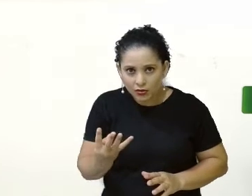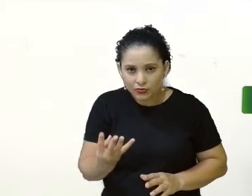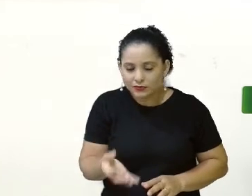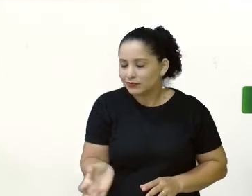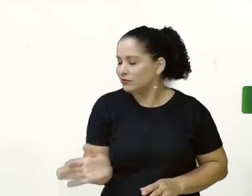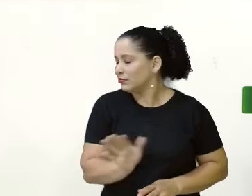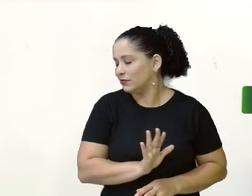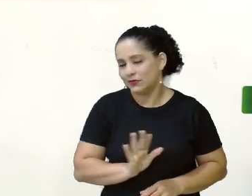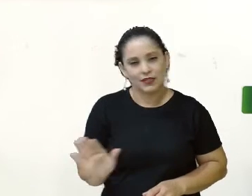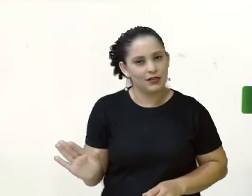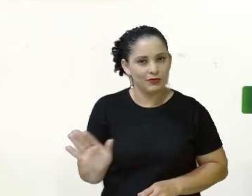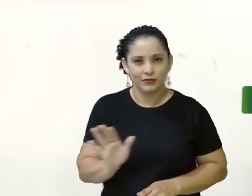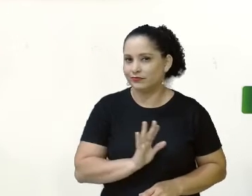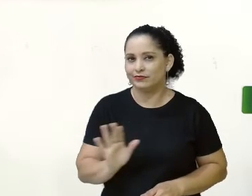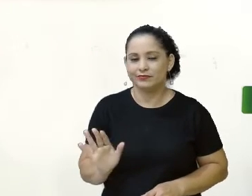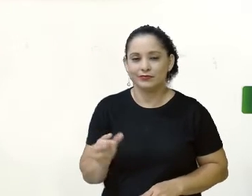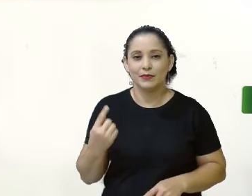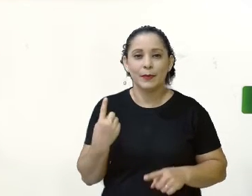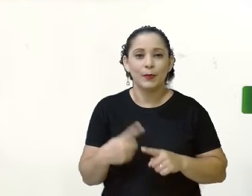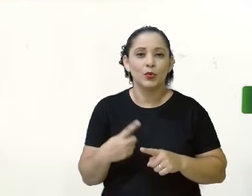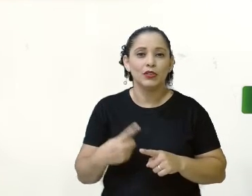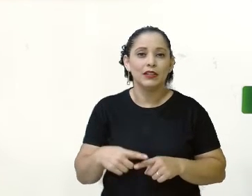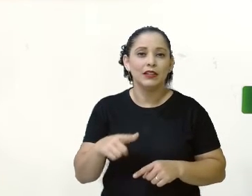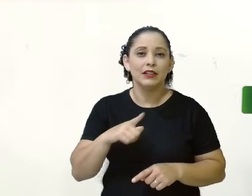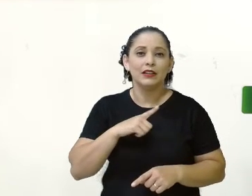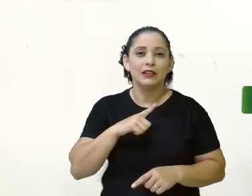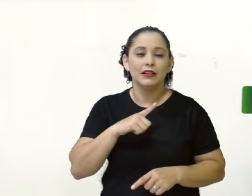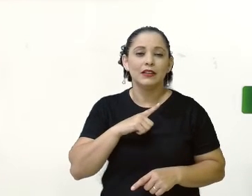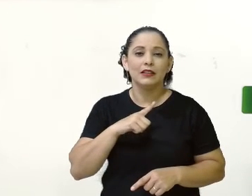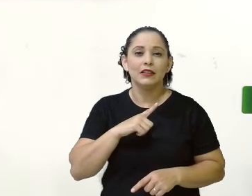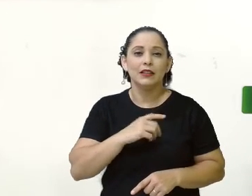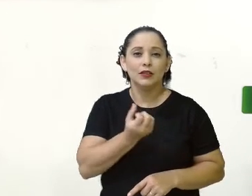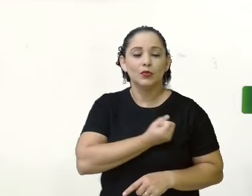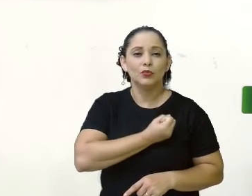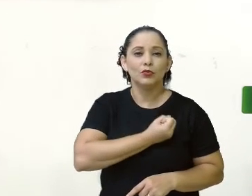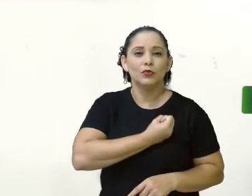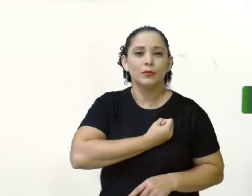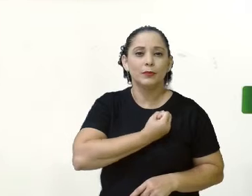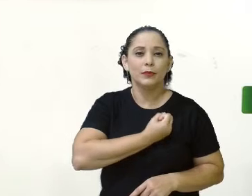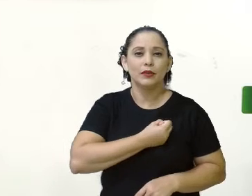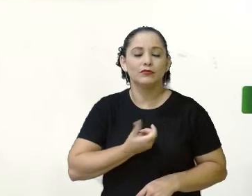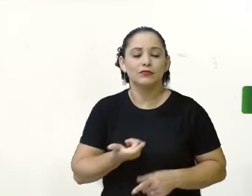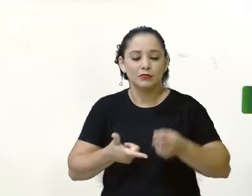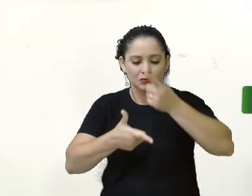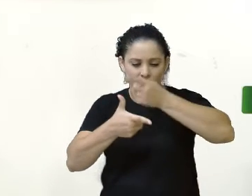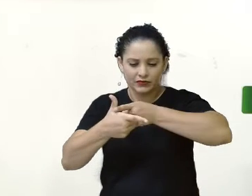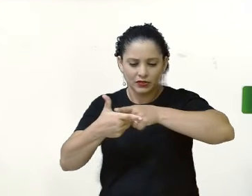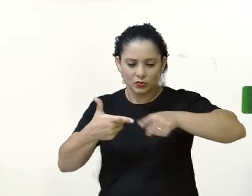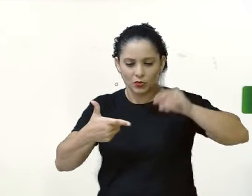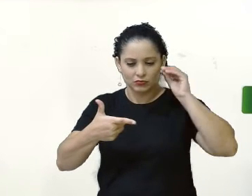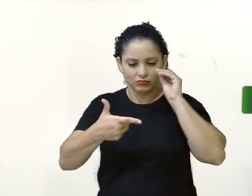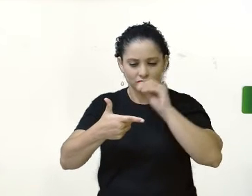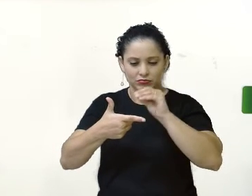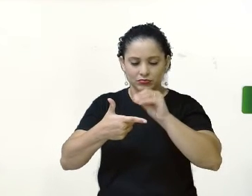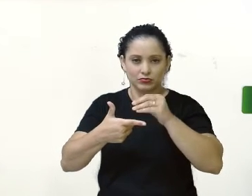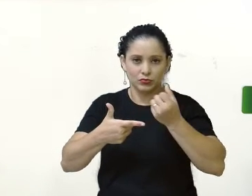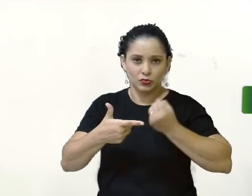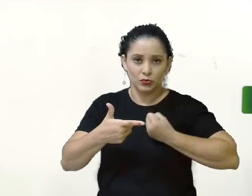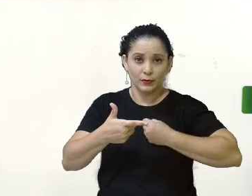eu ainda tenho outro número no meu dividendo, então eu vou utilizar ele. Número